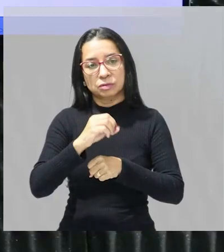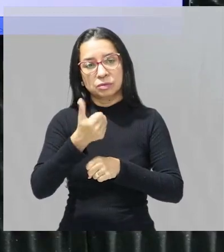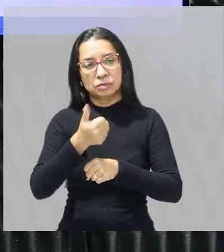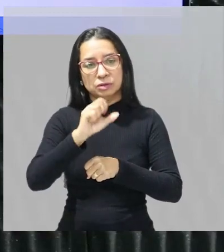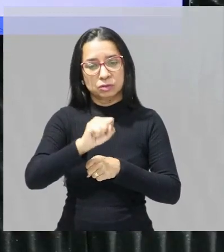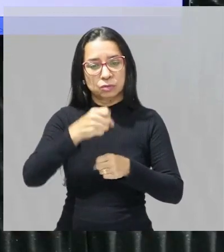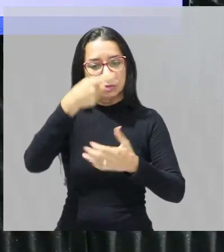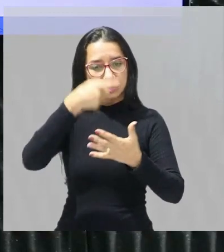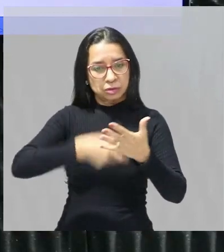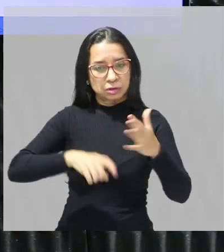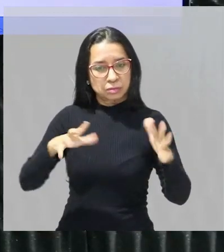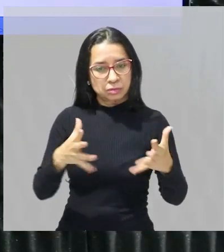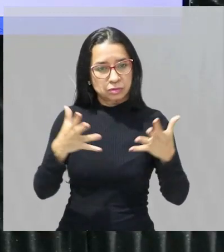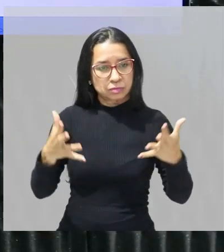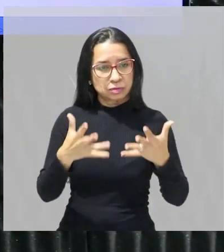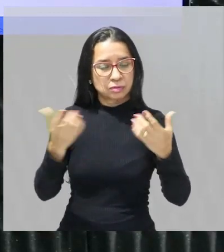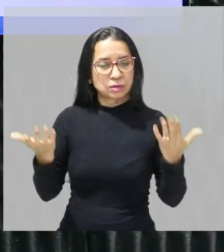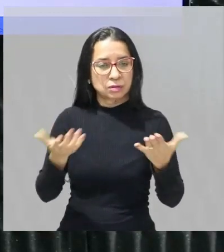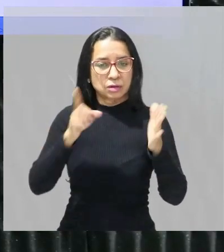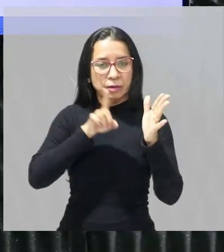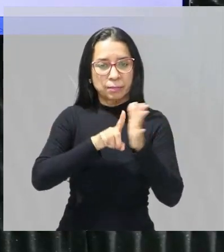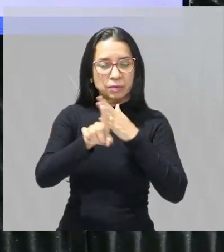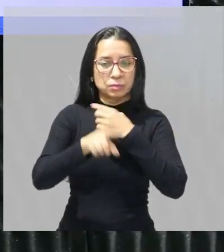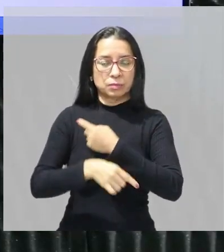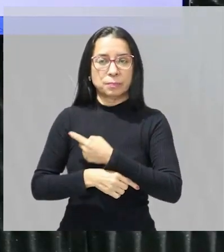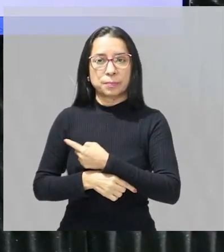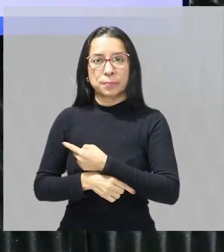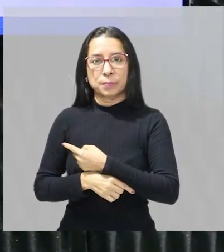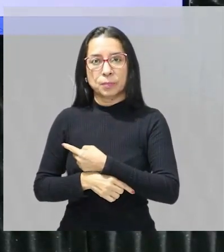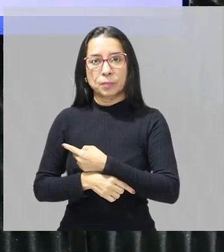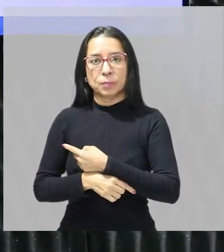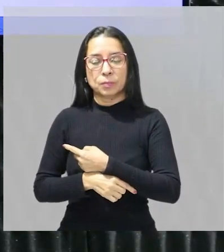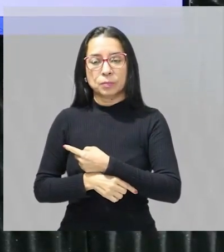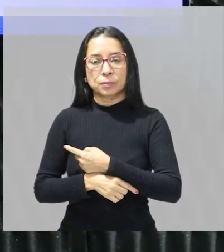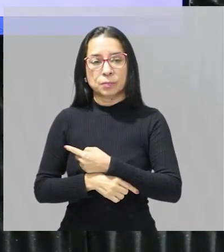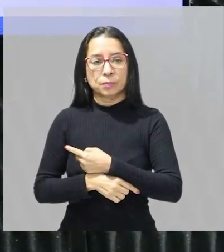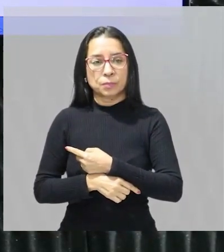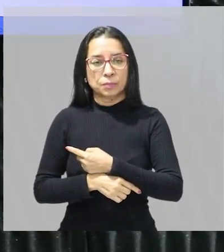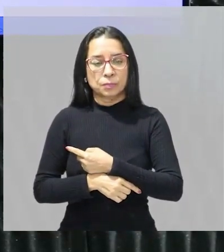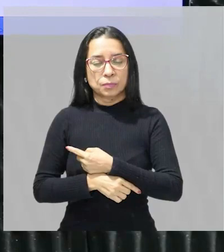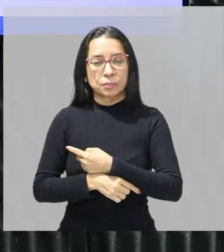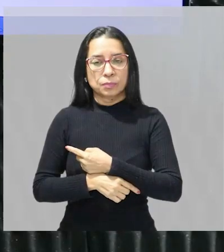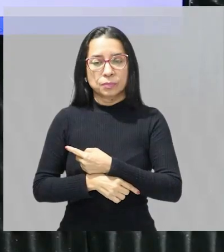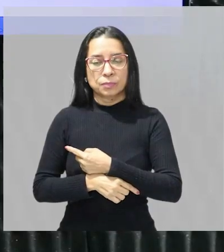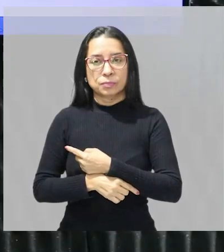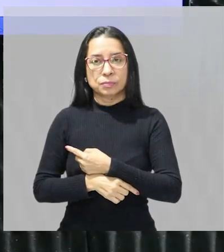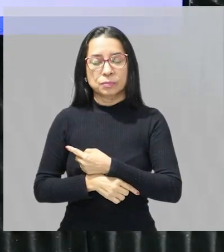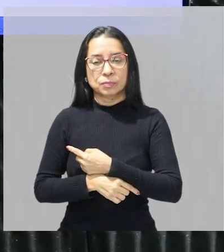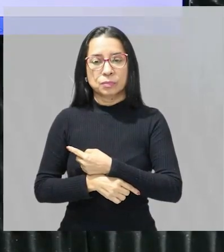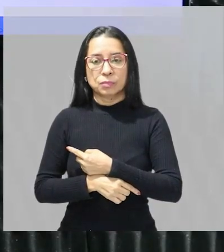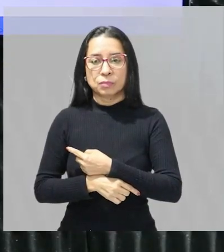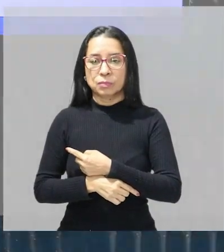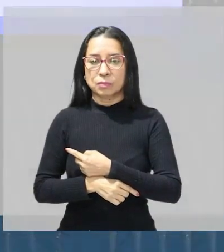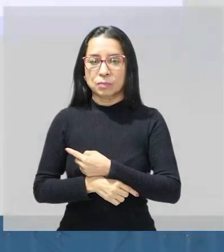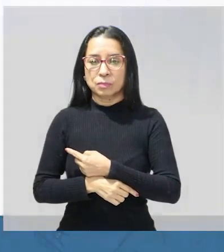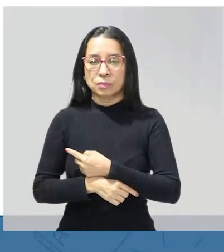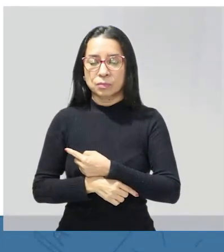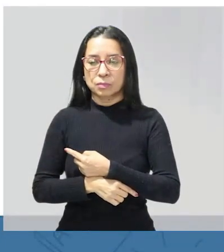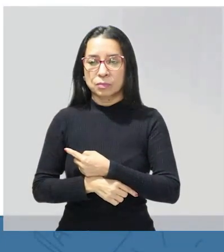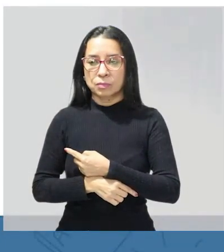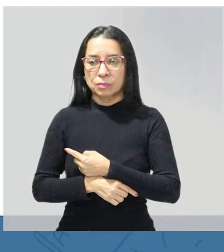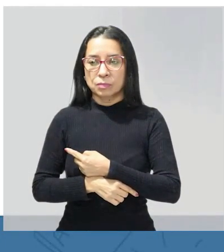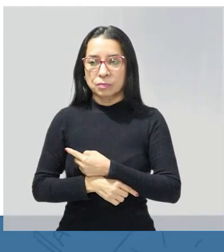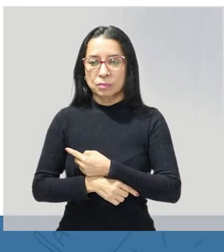motivador, vamos para o comando. Olha o que o comando te diz. Que tipo de intervenção do poder público